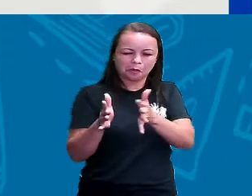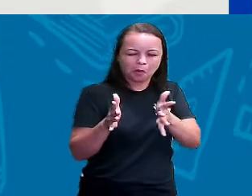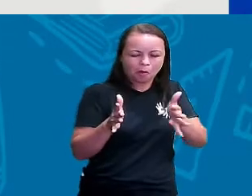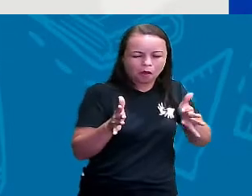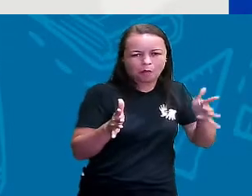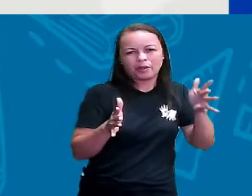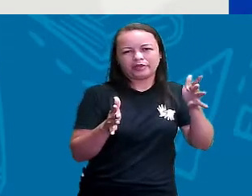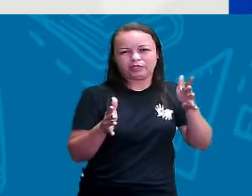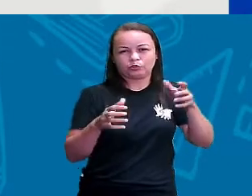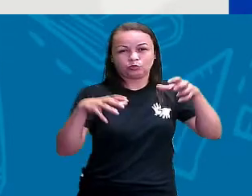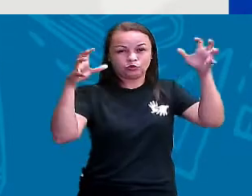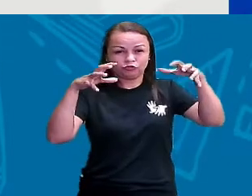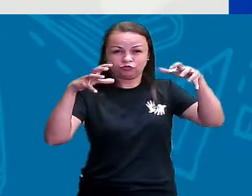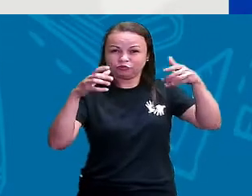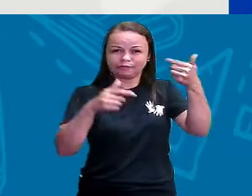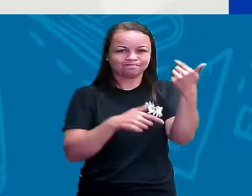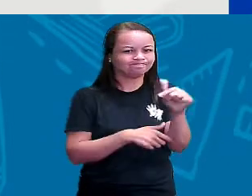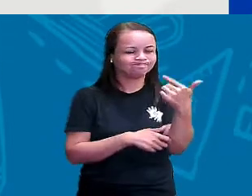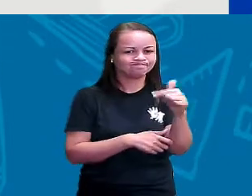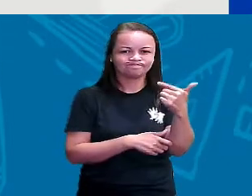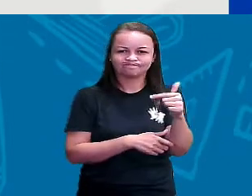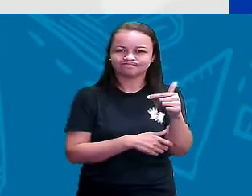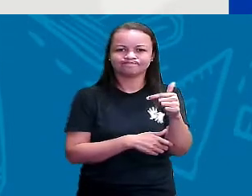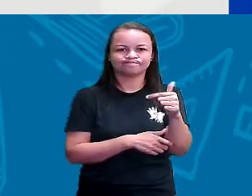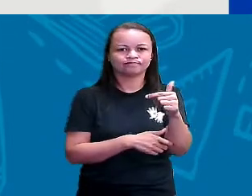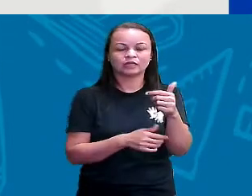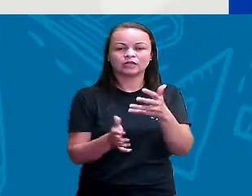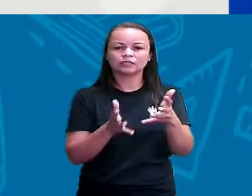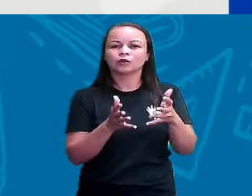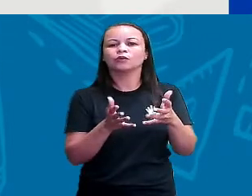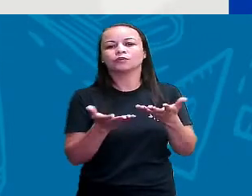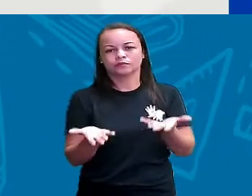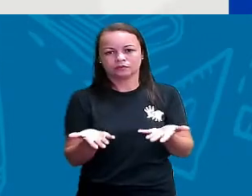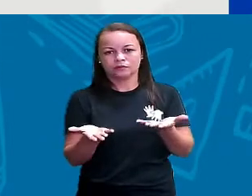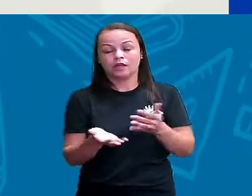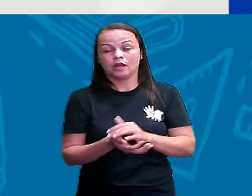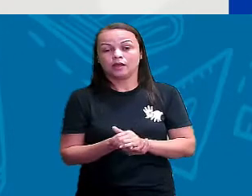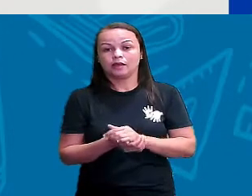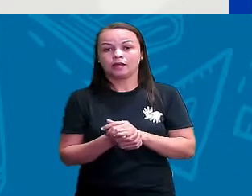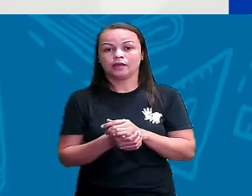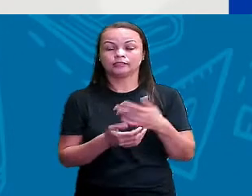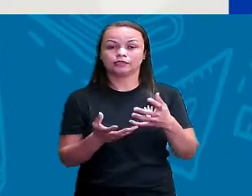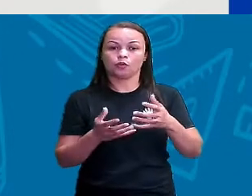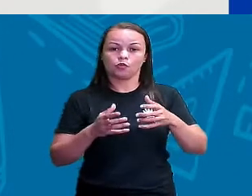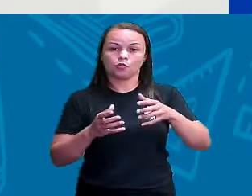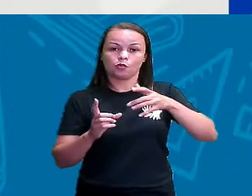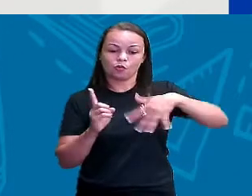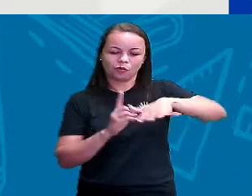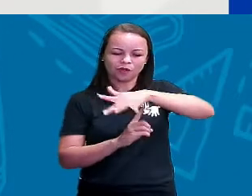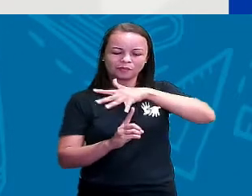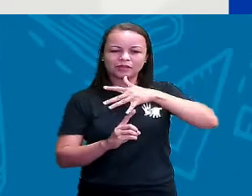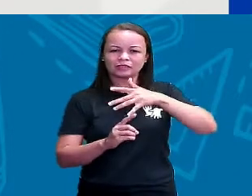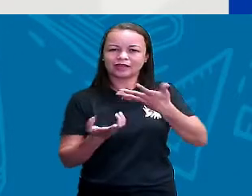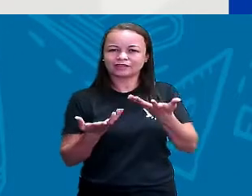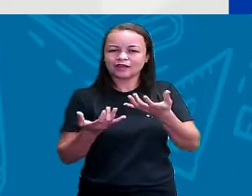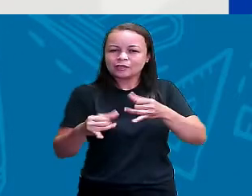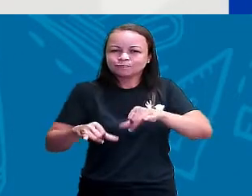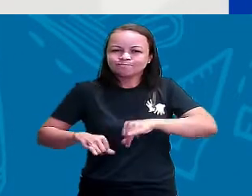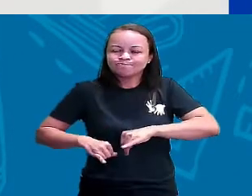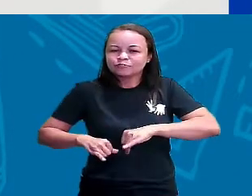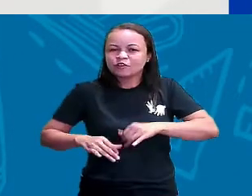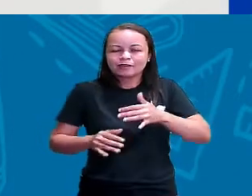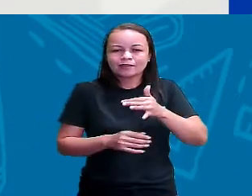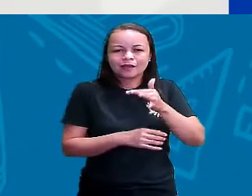estiagem, tá certo? Ou seja, locais em que não chove e o ambiente acaba sofrendo, as